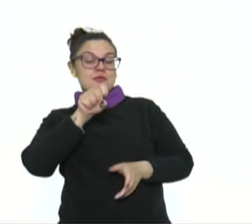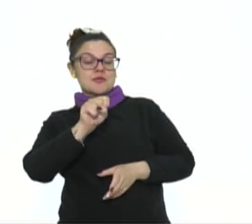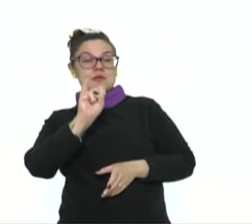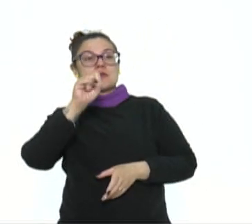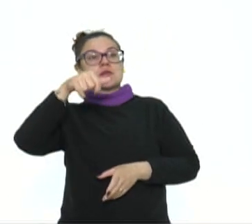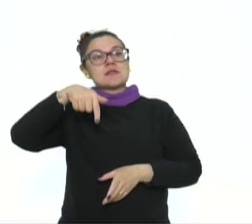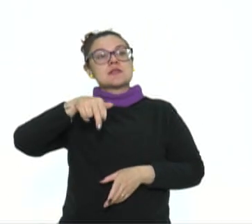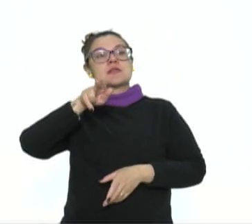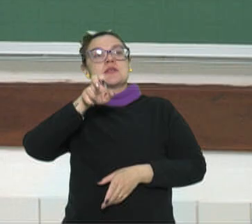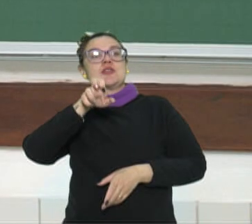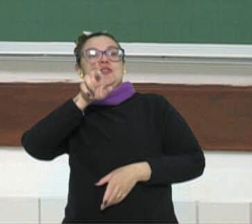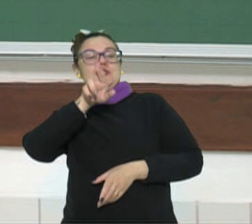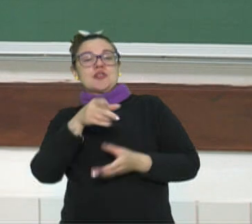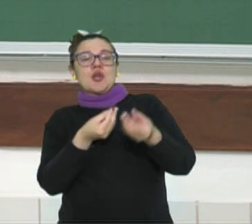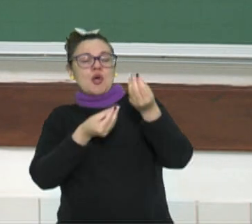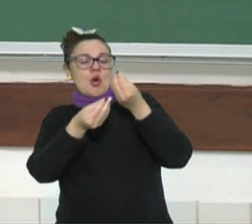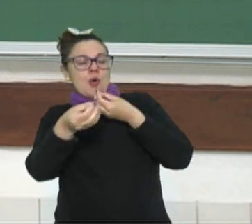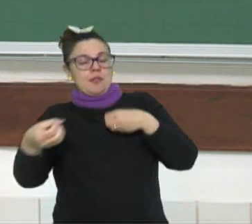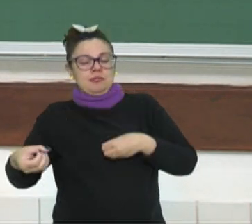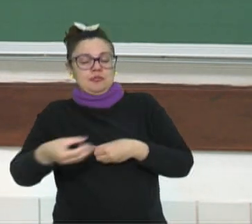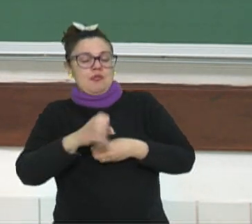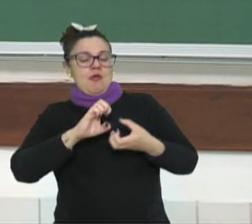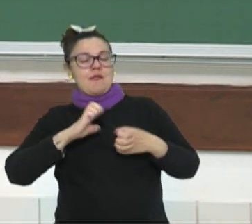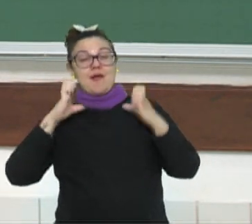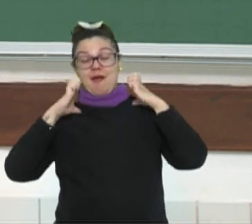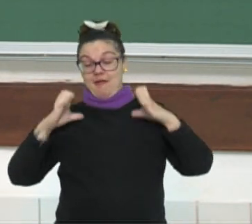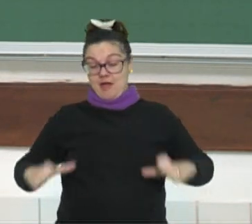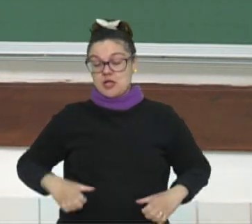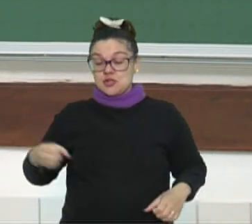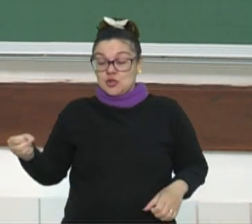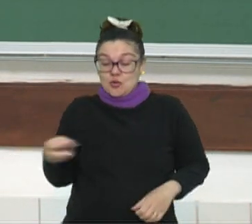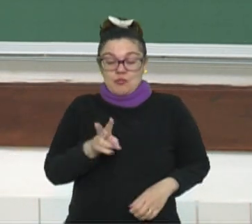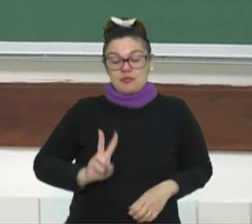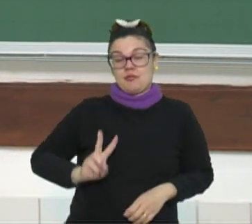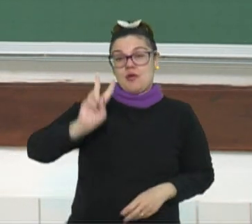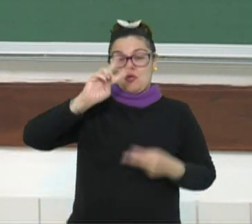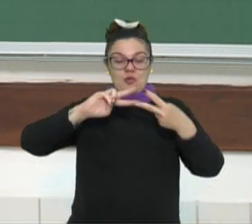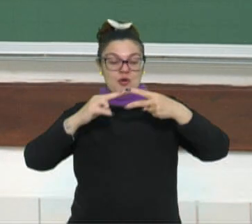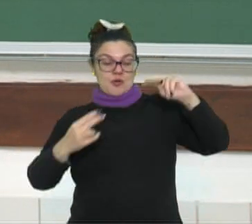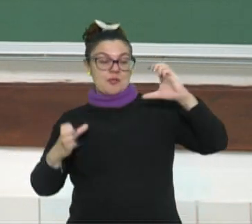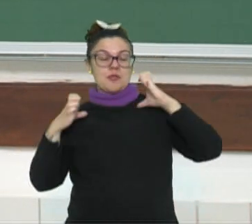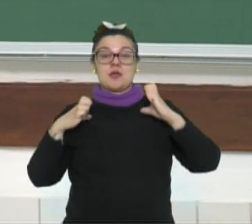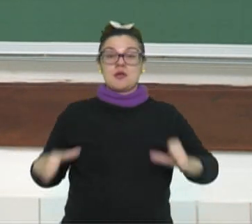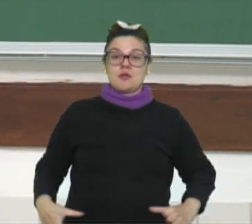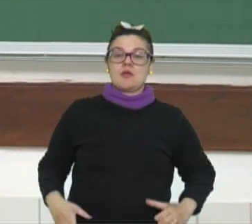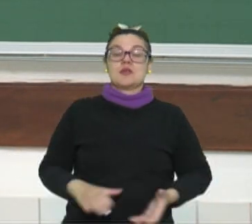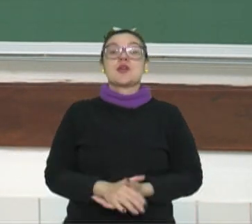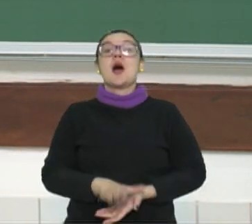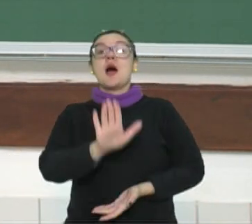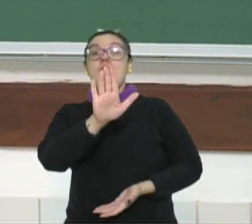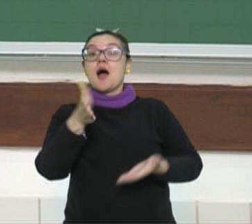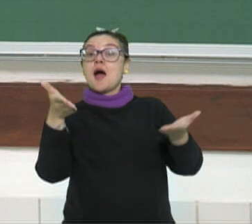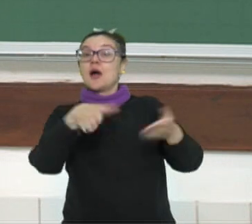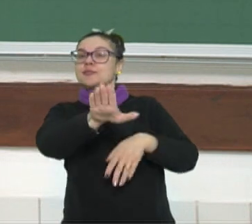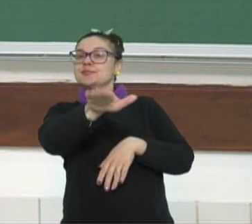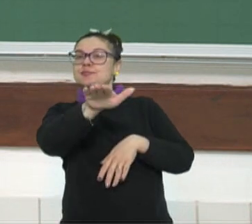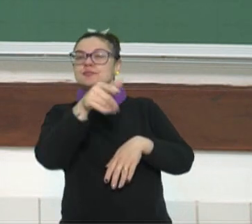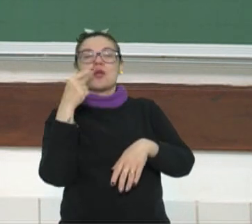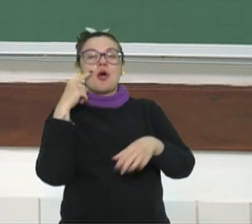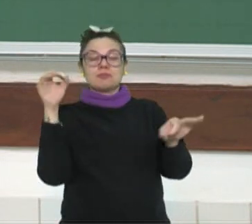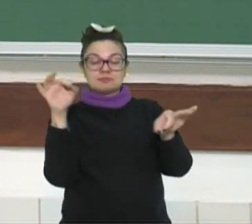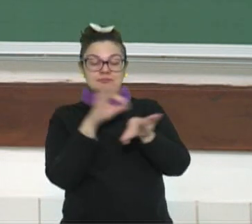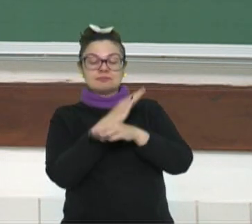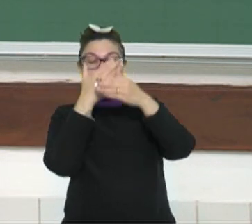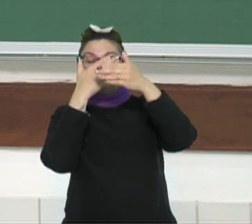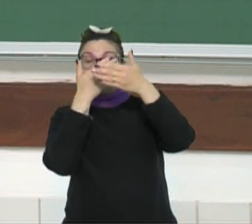velha ética e propõe novos valores para a bioética. Desde já, lembre-se que assim que terminar essa aula